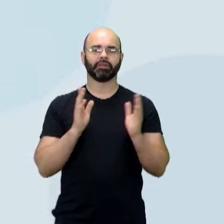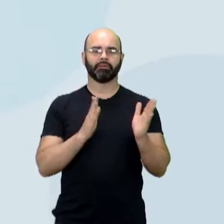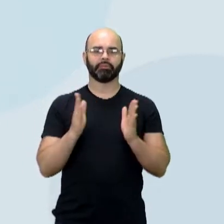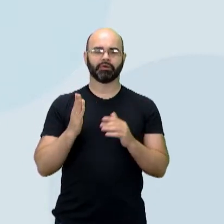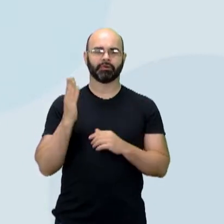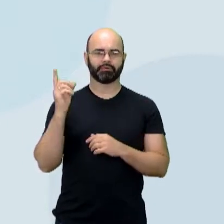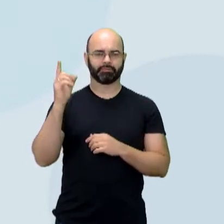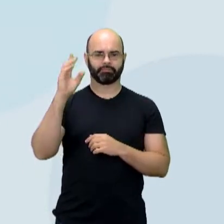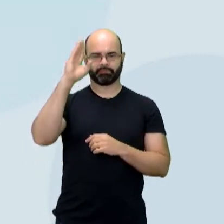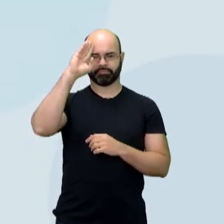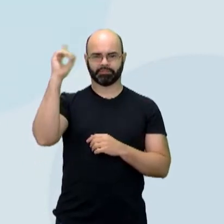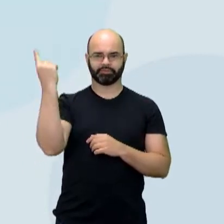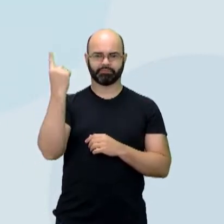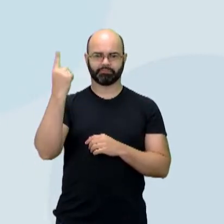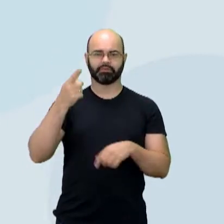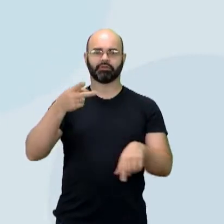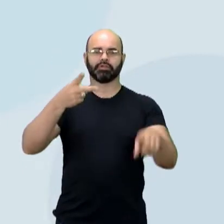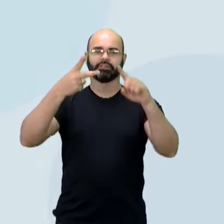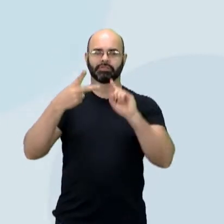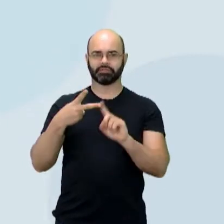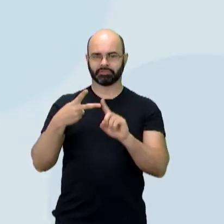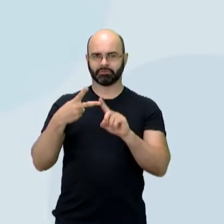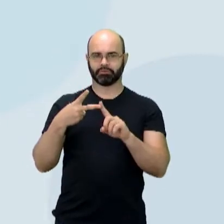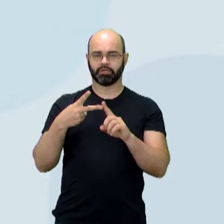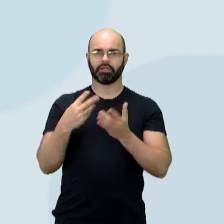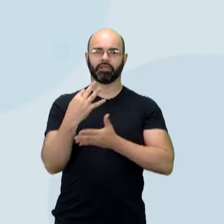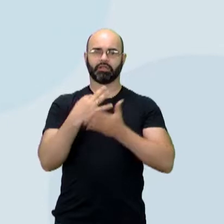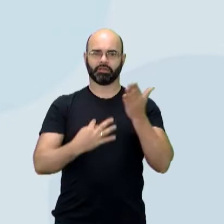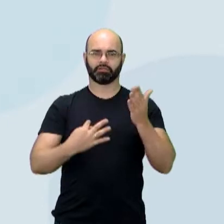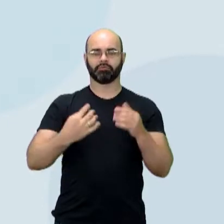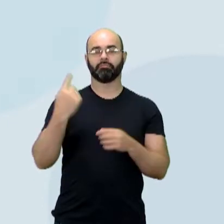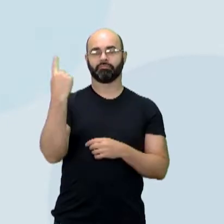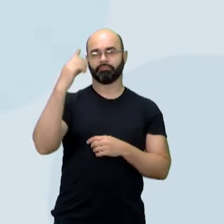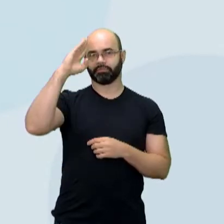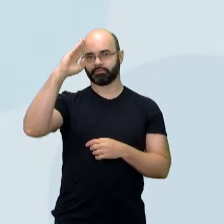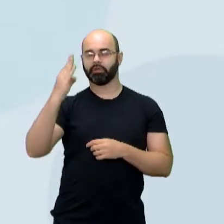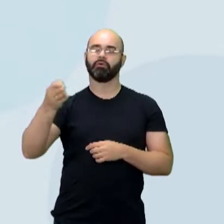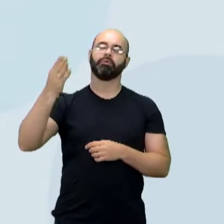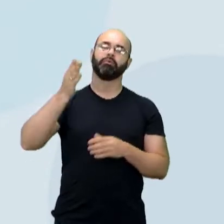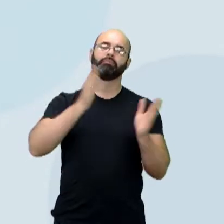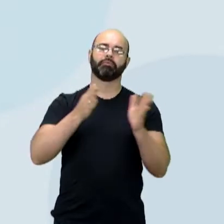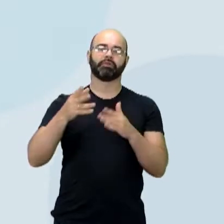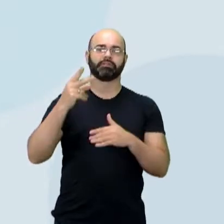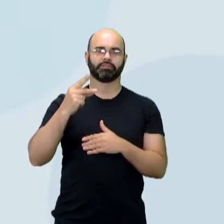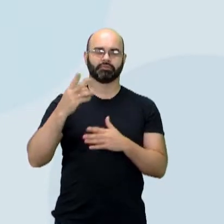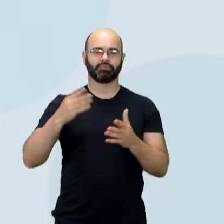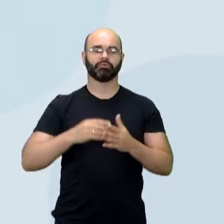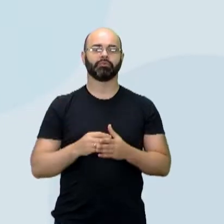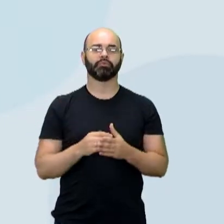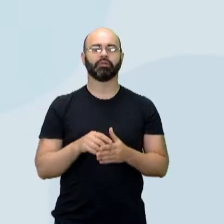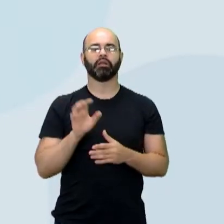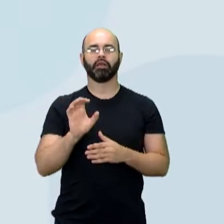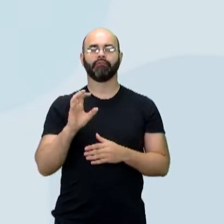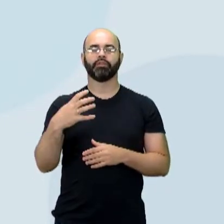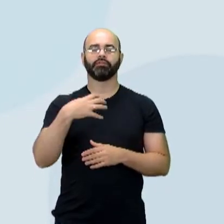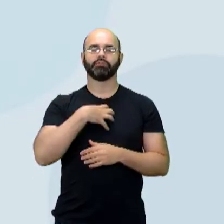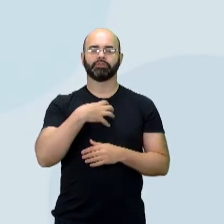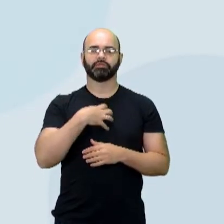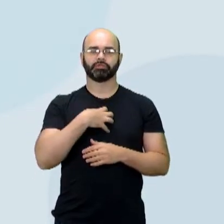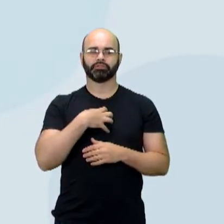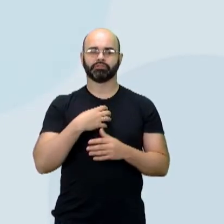das secundárias em um texto. Reconhecer o efeito de sentido decorrente